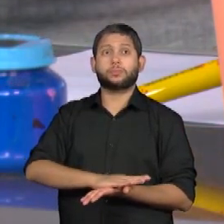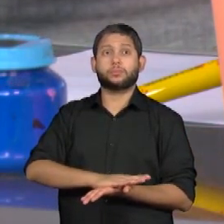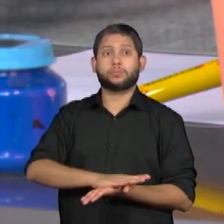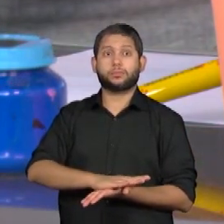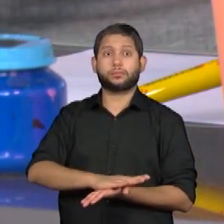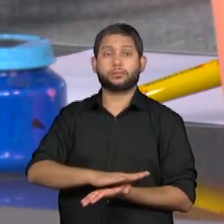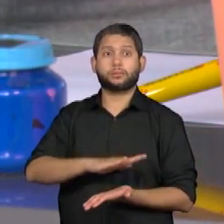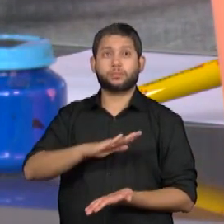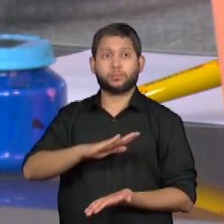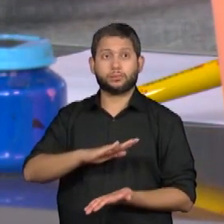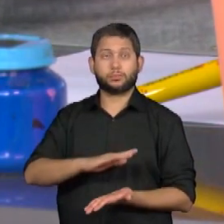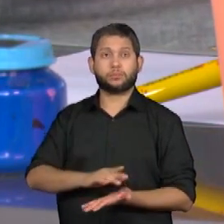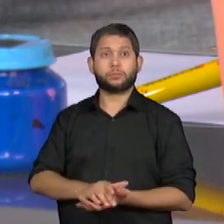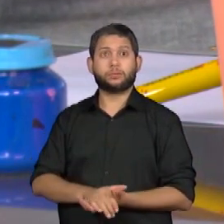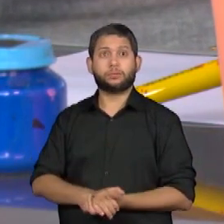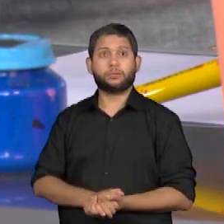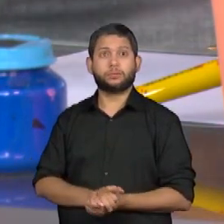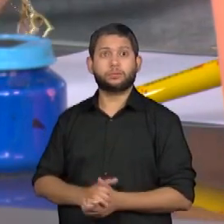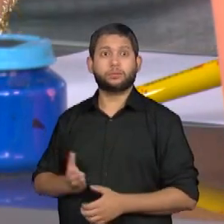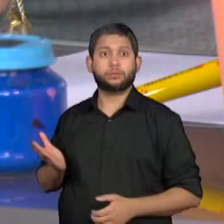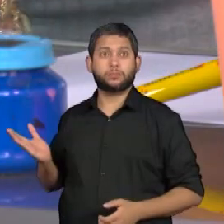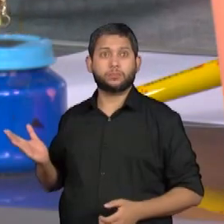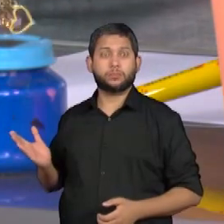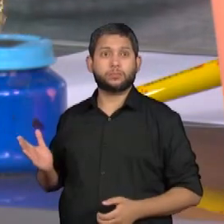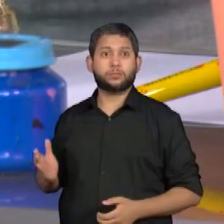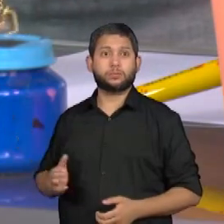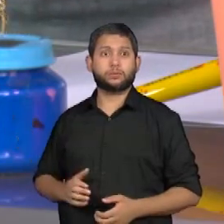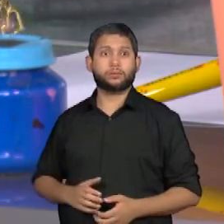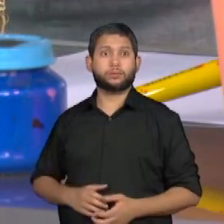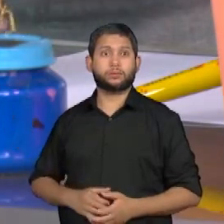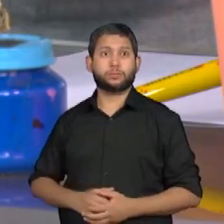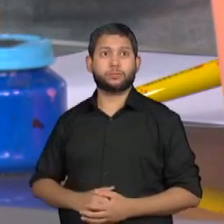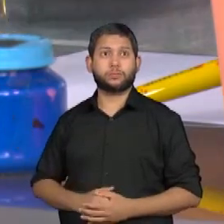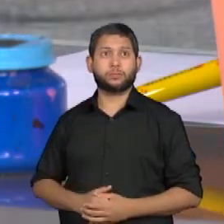Essa aqui, olha só.